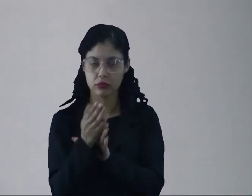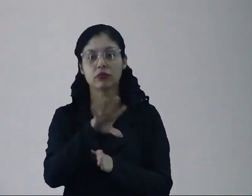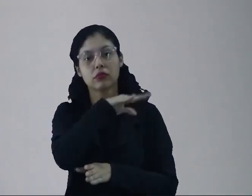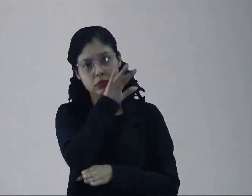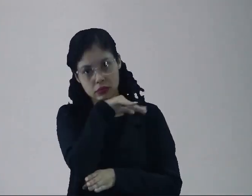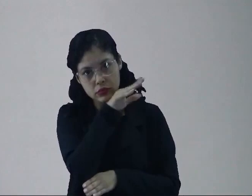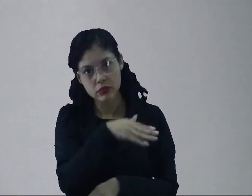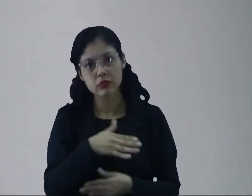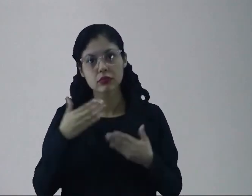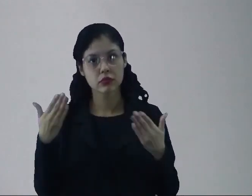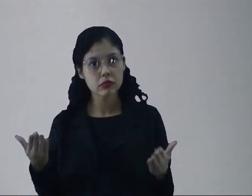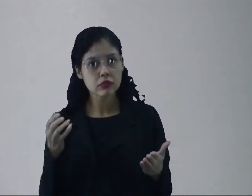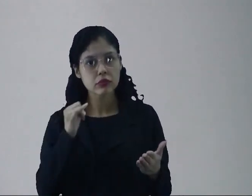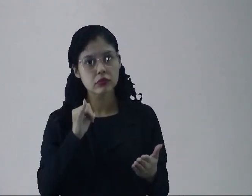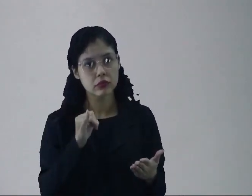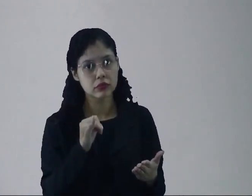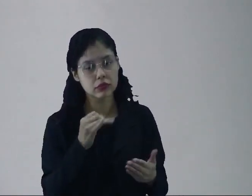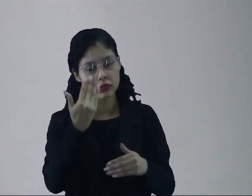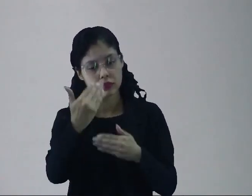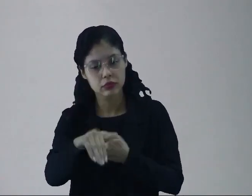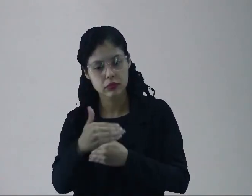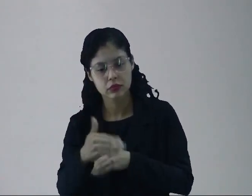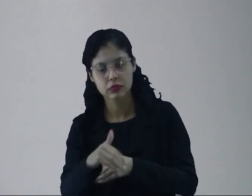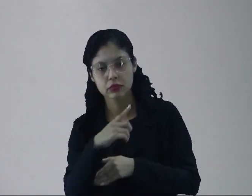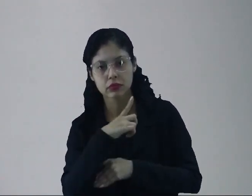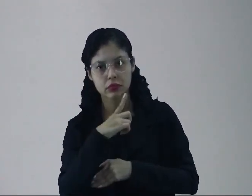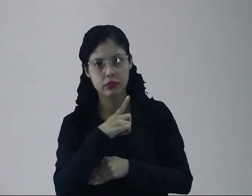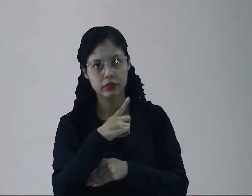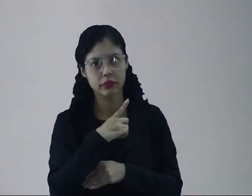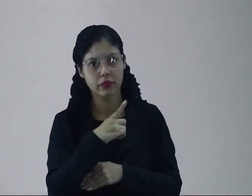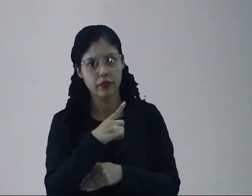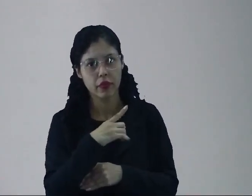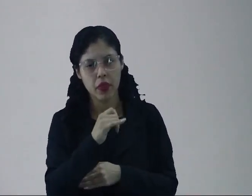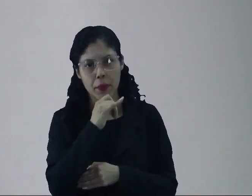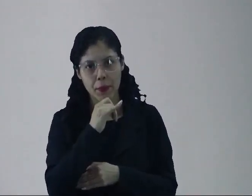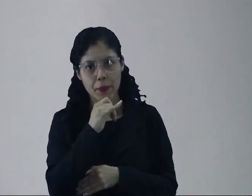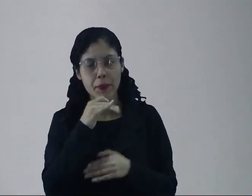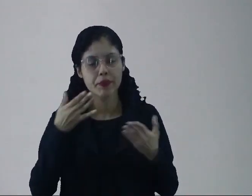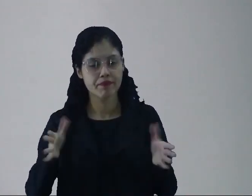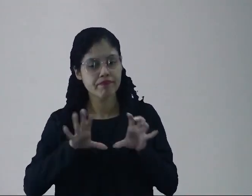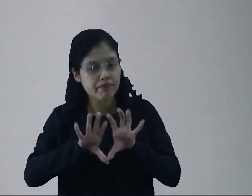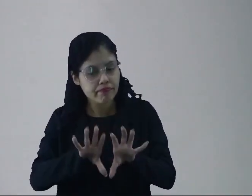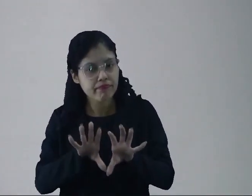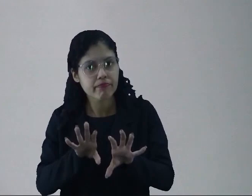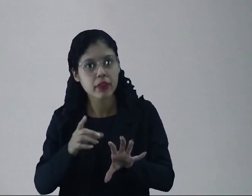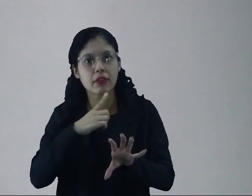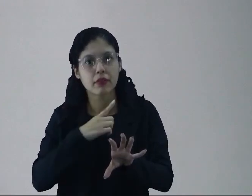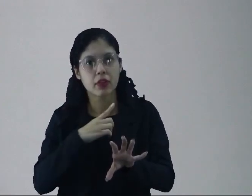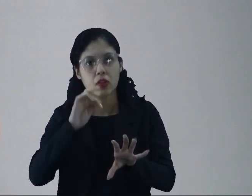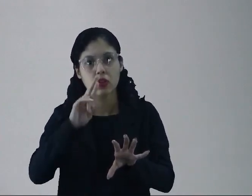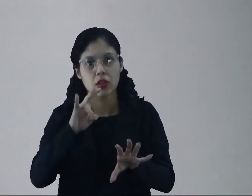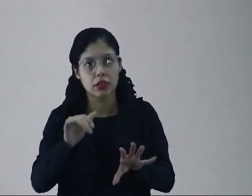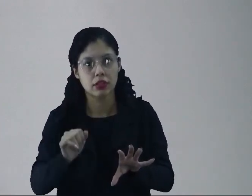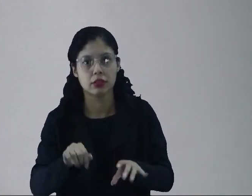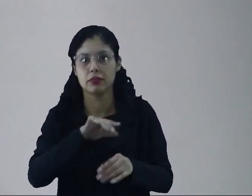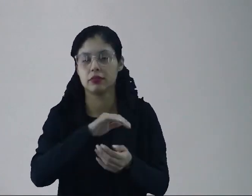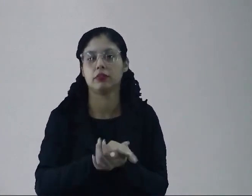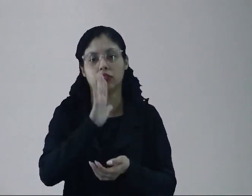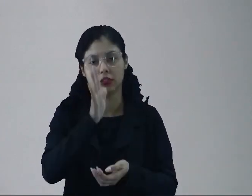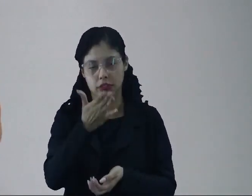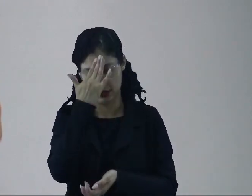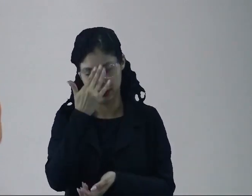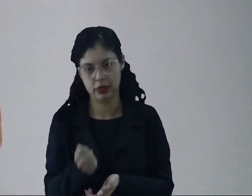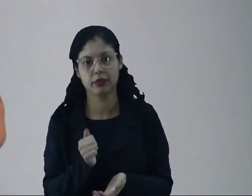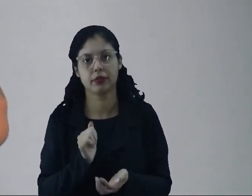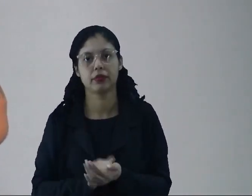os animais. Então, se numa prova você tiver uma exemplificação dessa e tiver colesterol, você já resolve